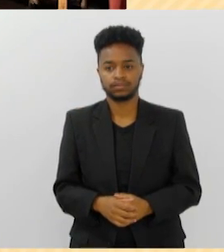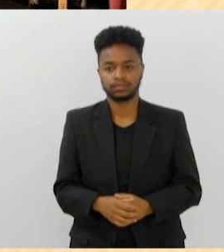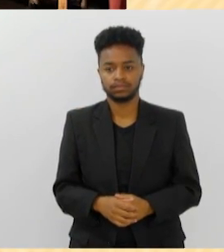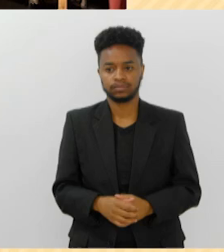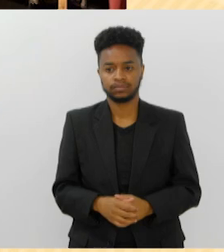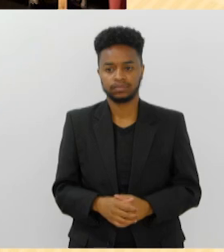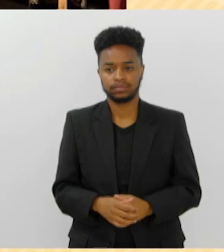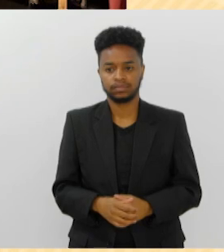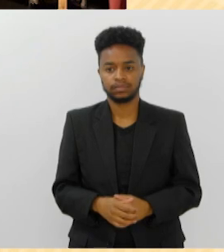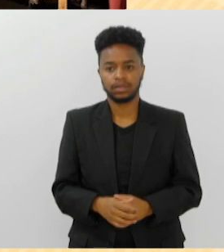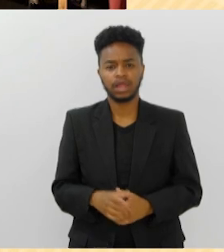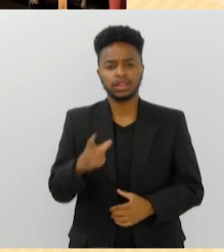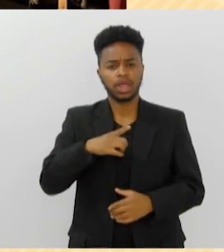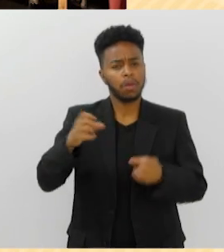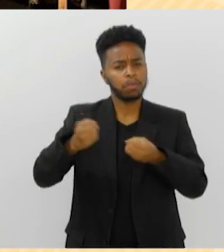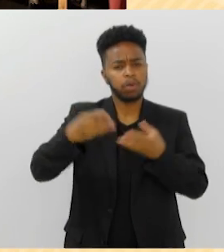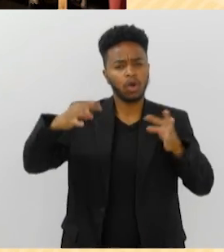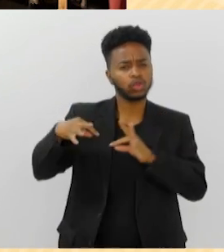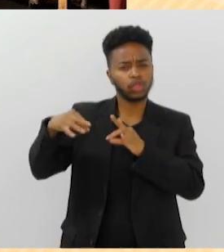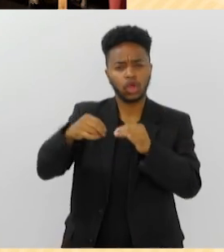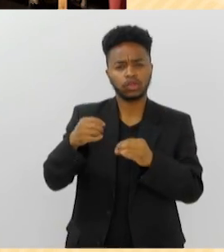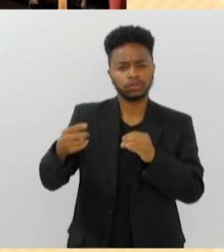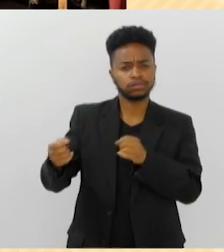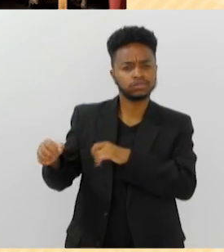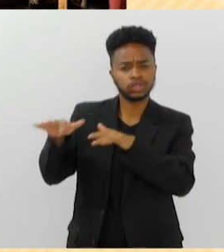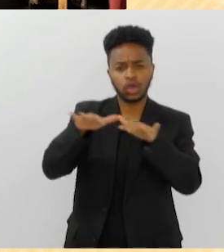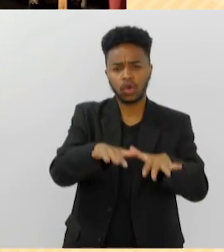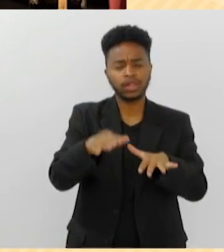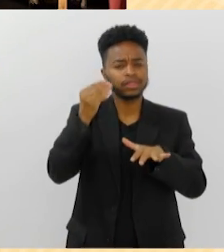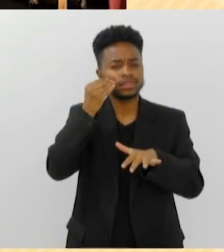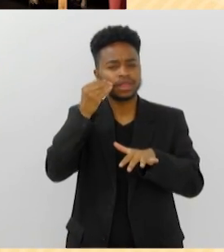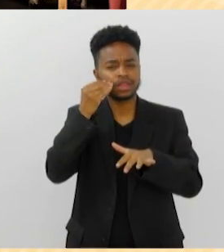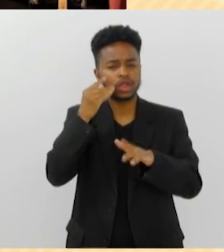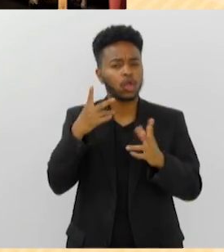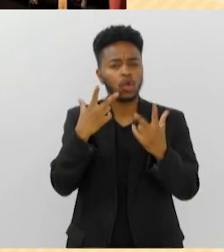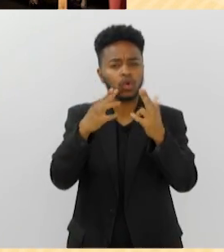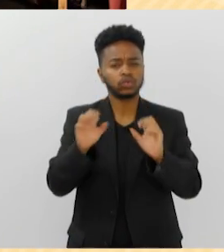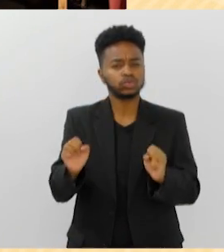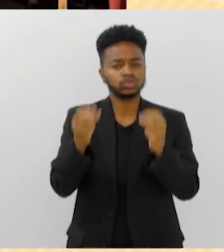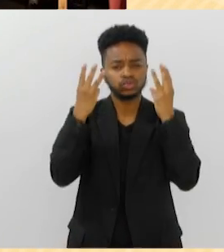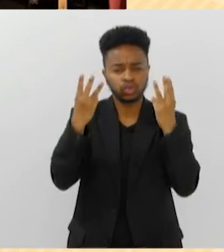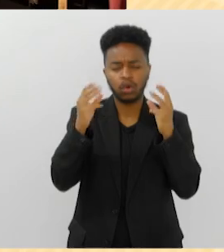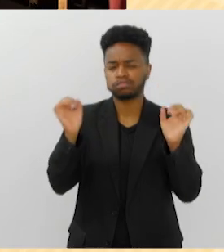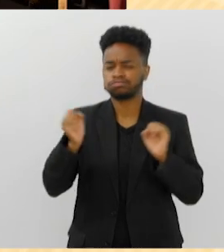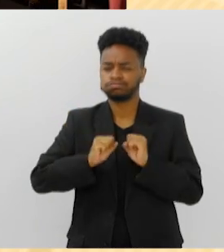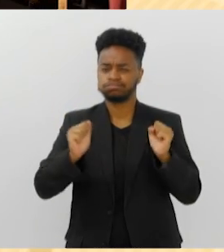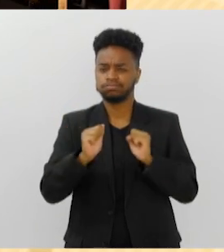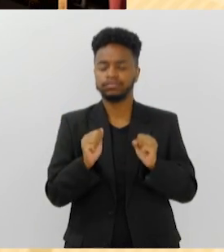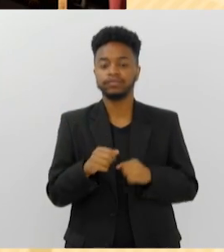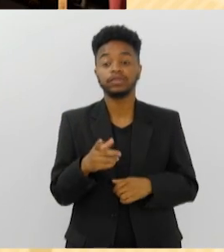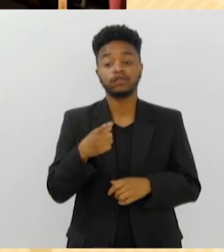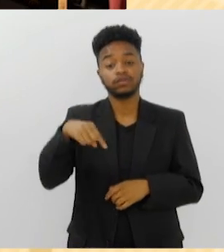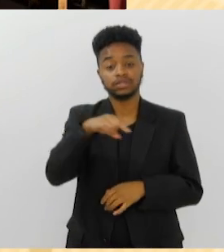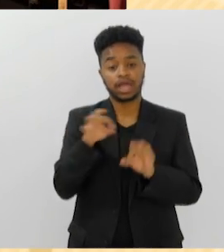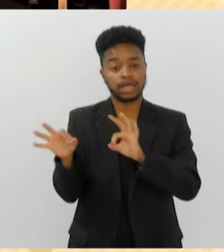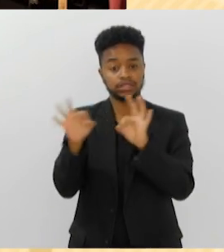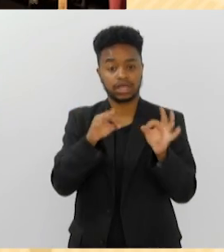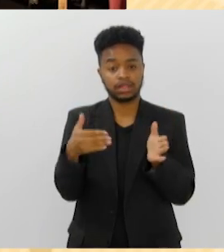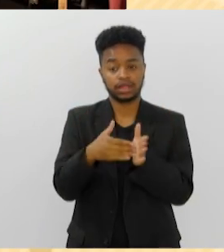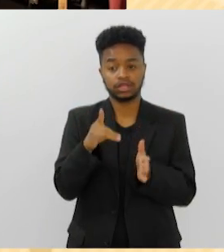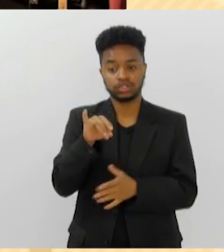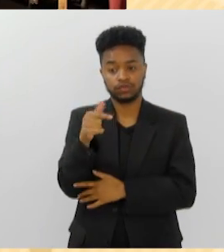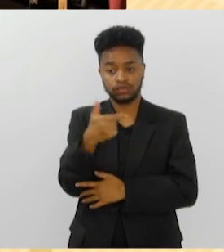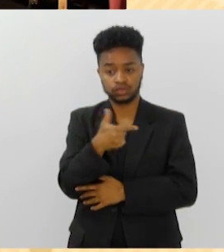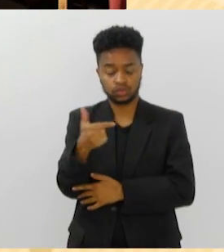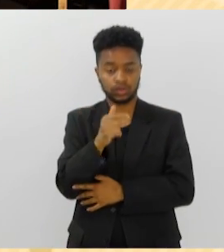tipo o show da Madonna em Copacabana, um arraso. Você pode conferir as apresentações até o dia 22 de